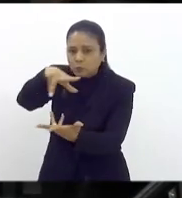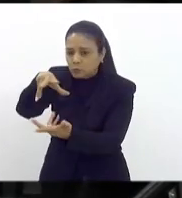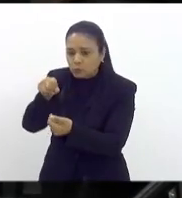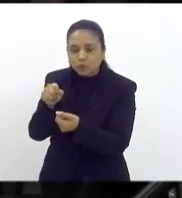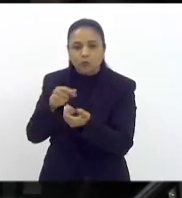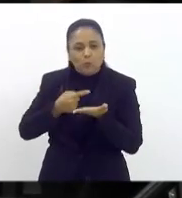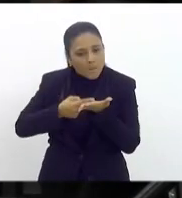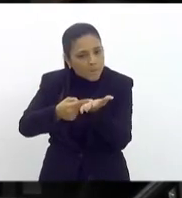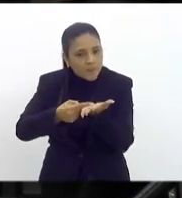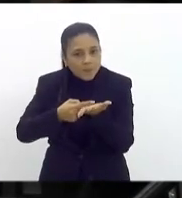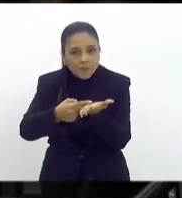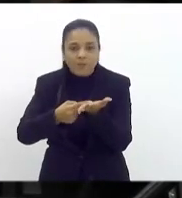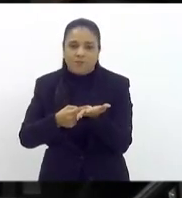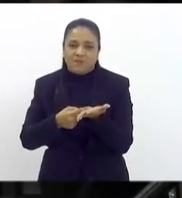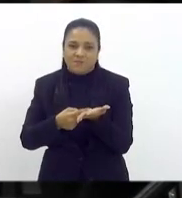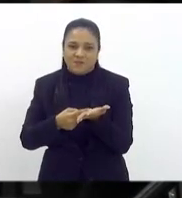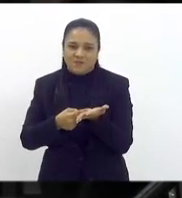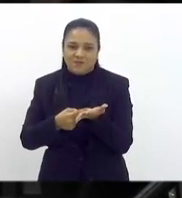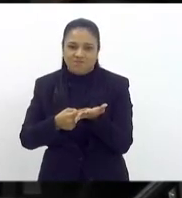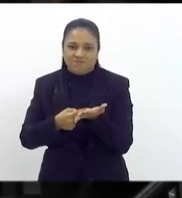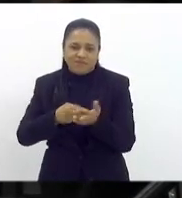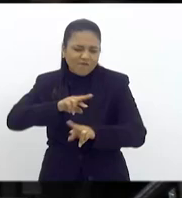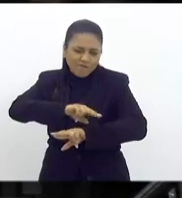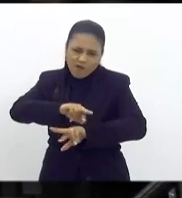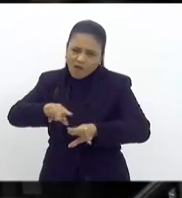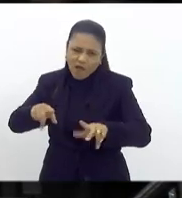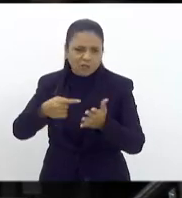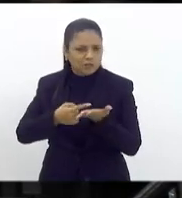tratados internacionais, variados,